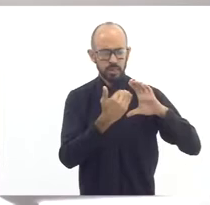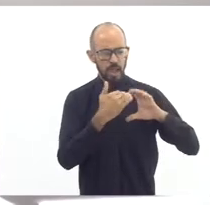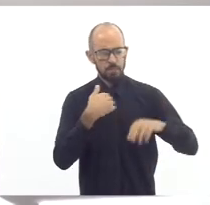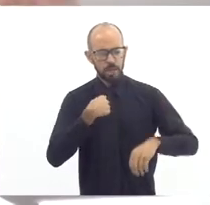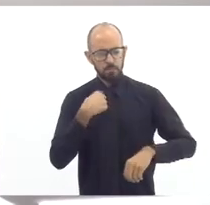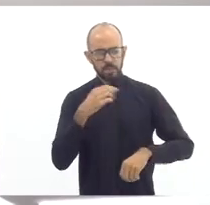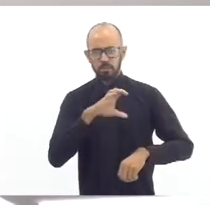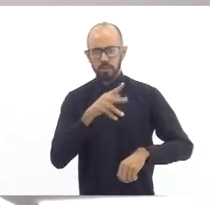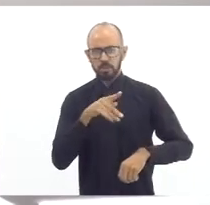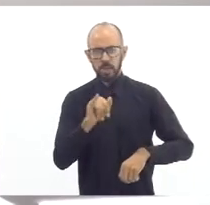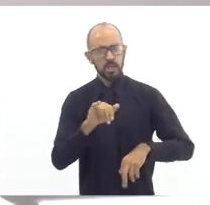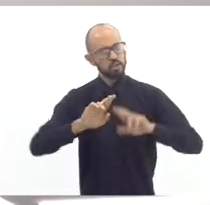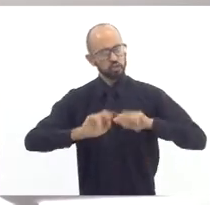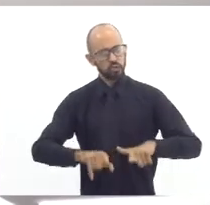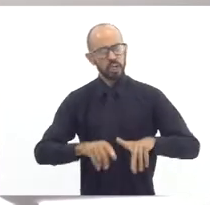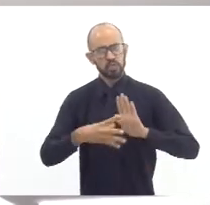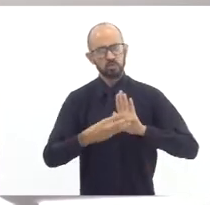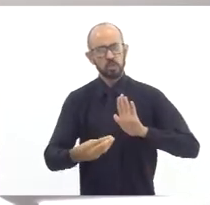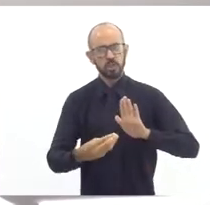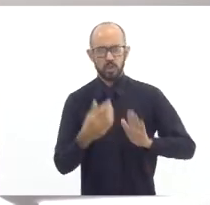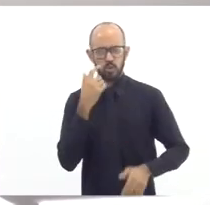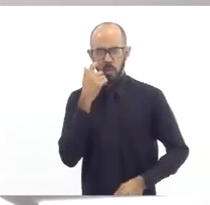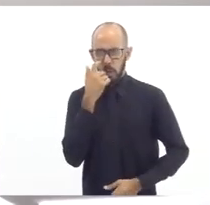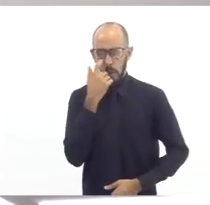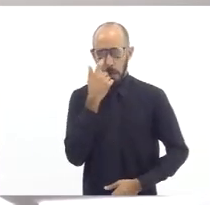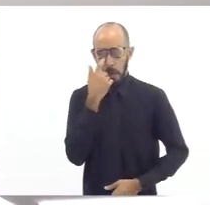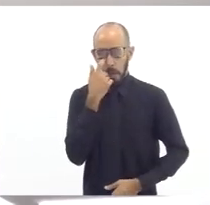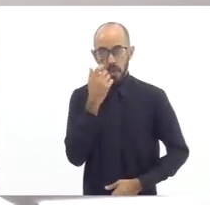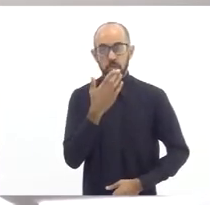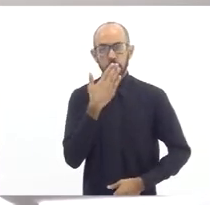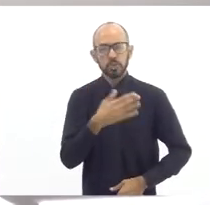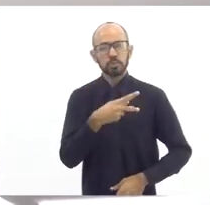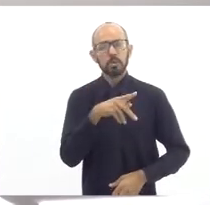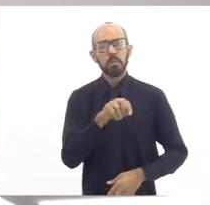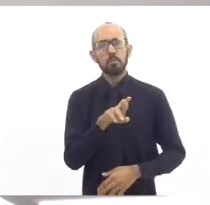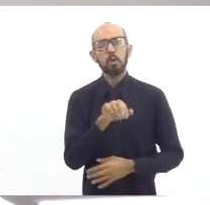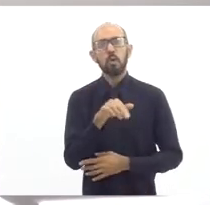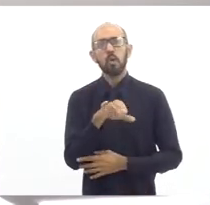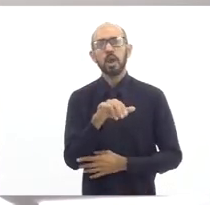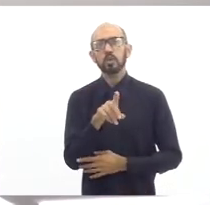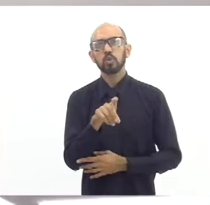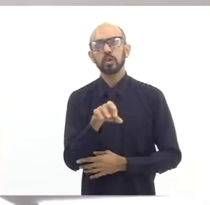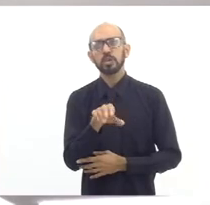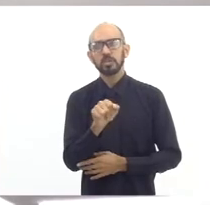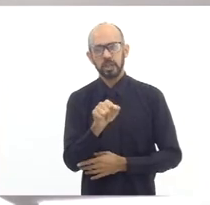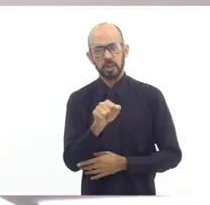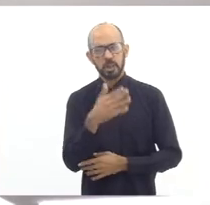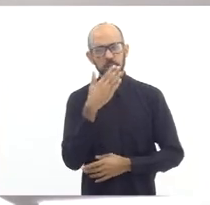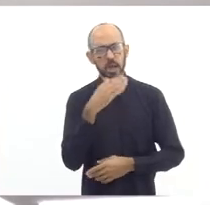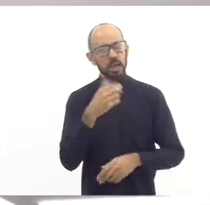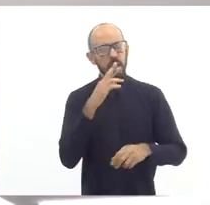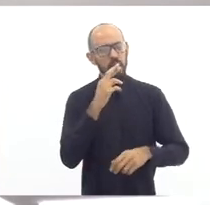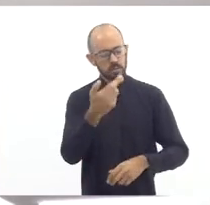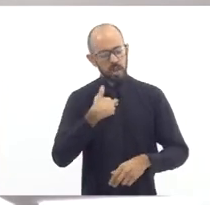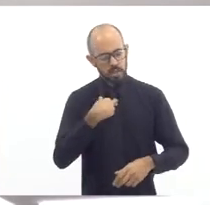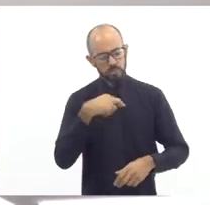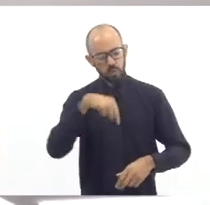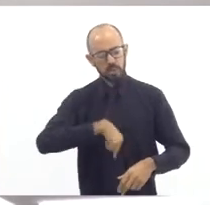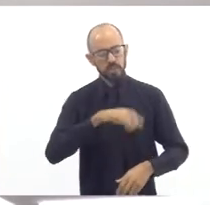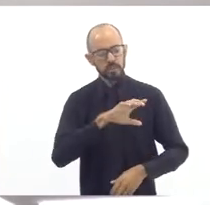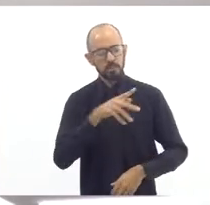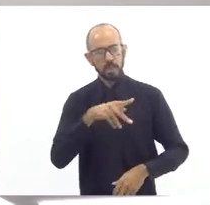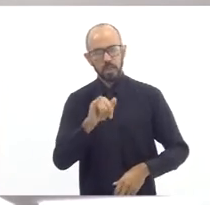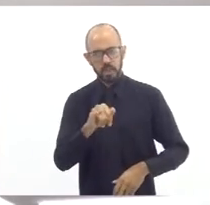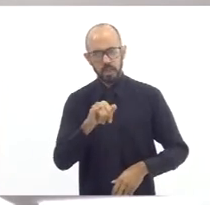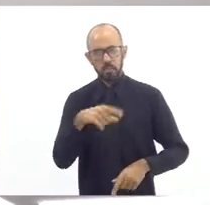eu vou também solicitar à própria Procuradoria do Estado que também responda essa comissão parlamentar de inquérito, por que, quando foi feita essa resolução, não levou em